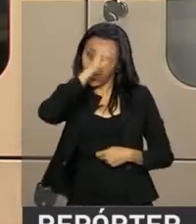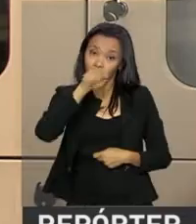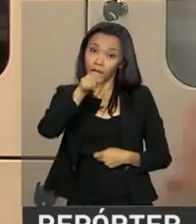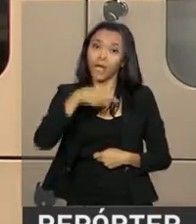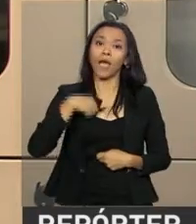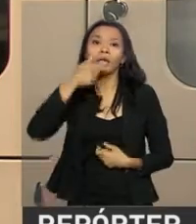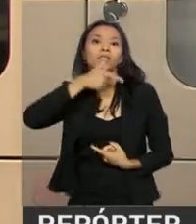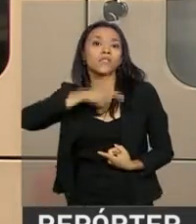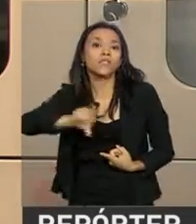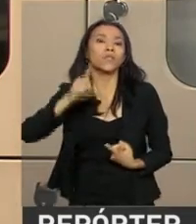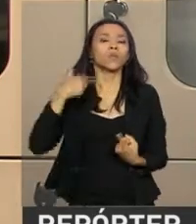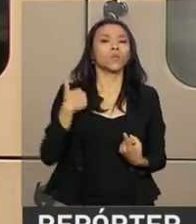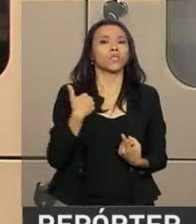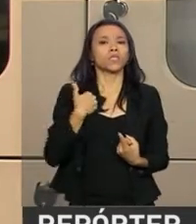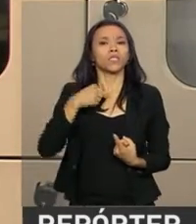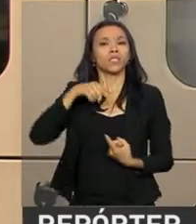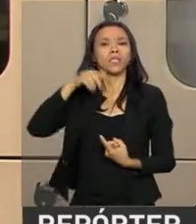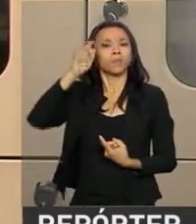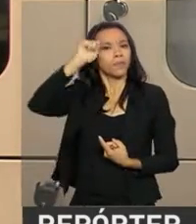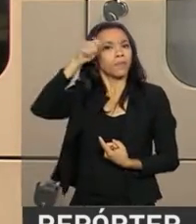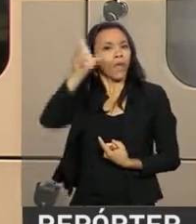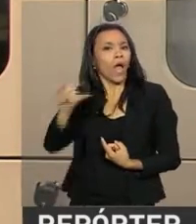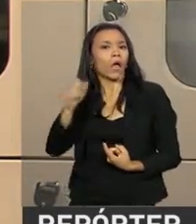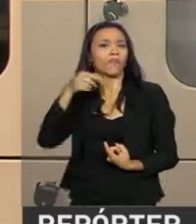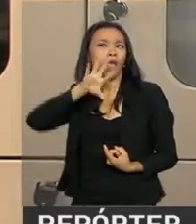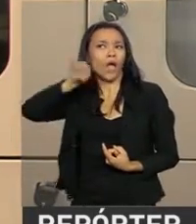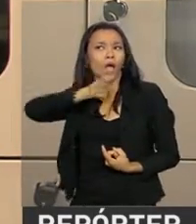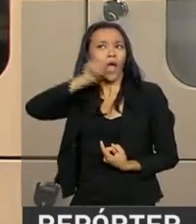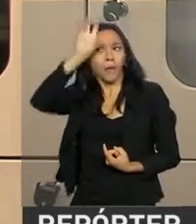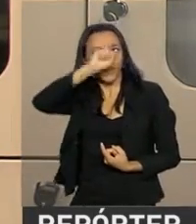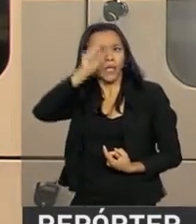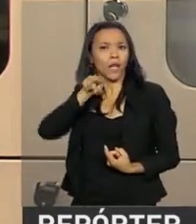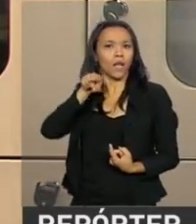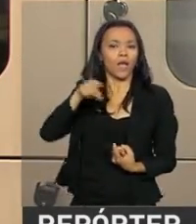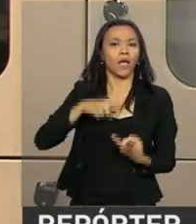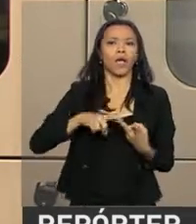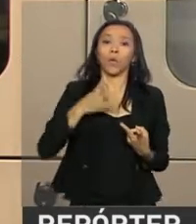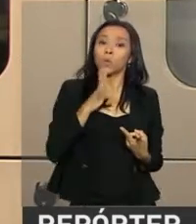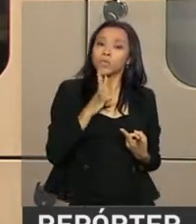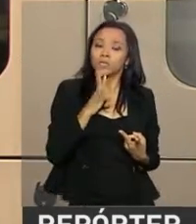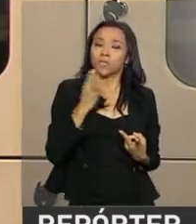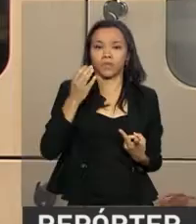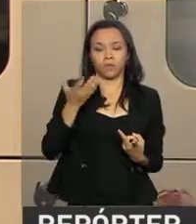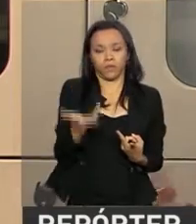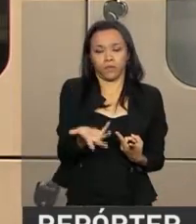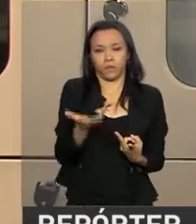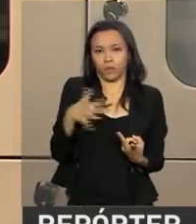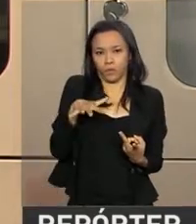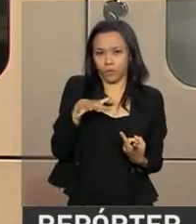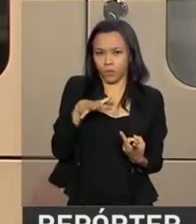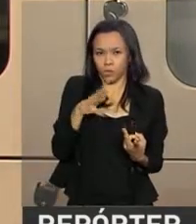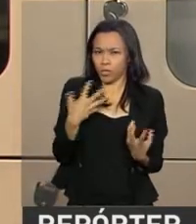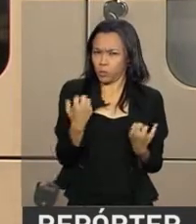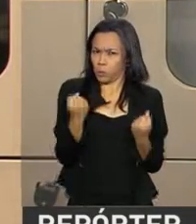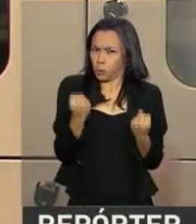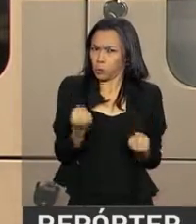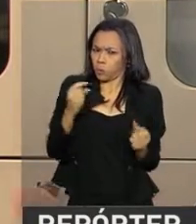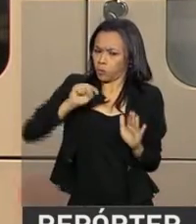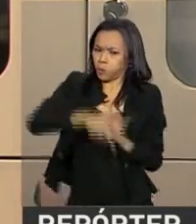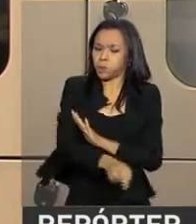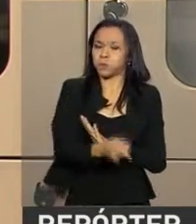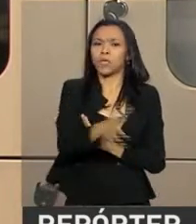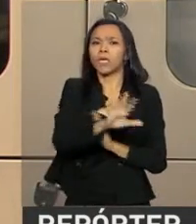as línguas que se falam na África. Nós precisamos ter conhecimento, um conhecimento mais robusto